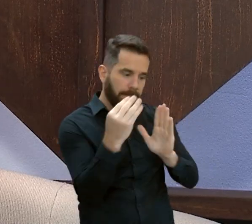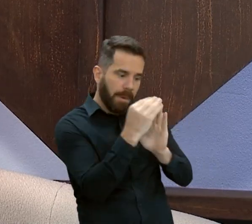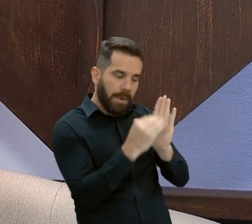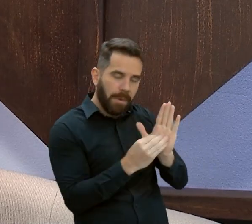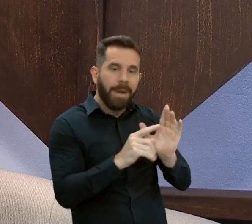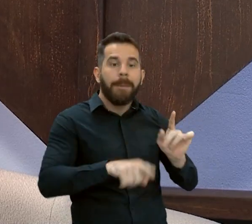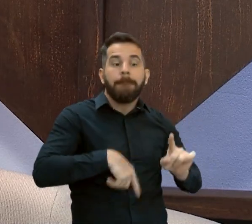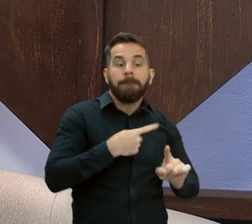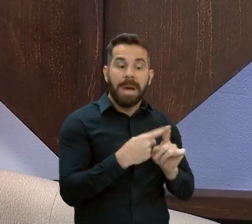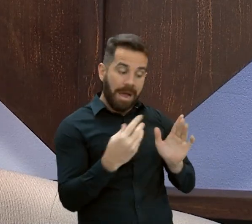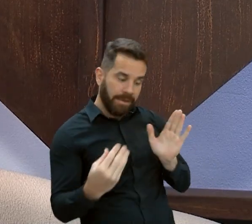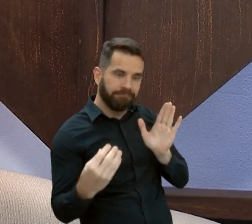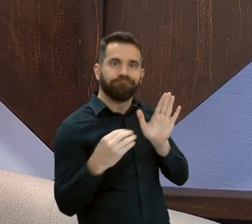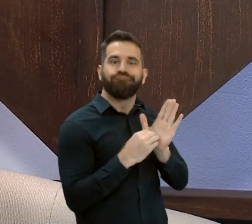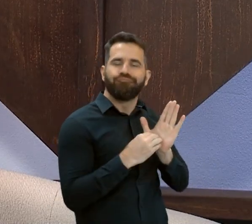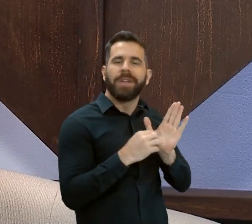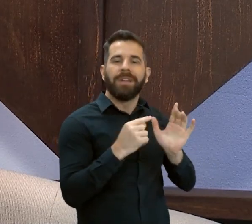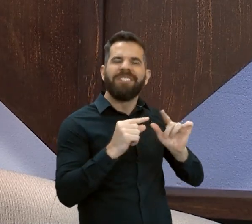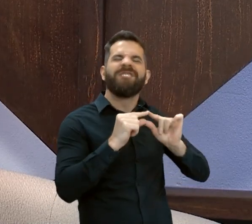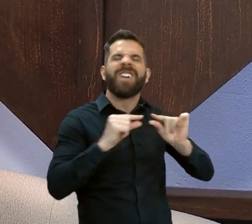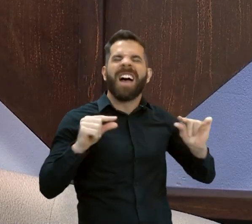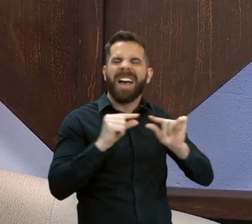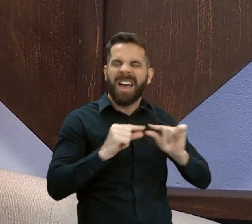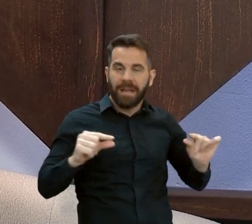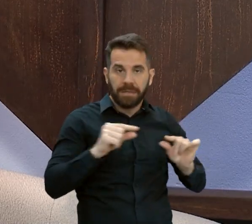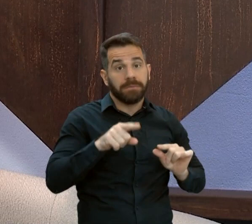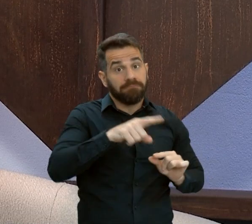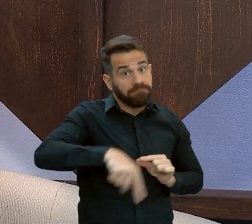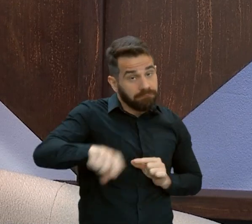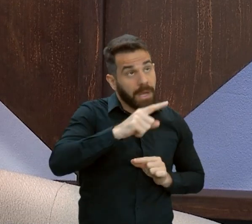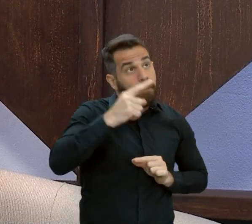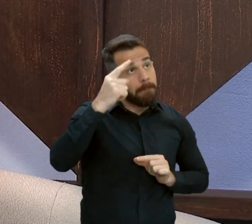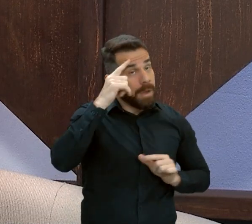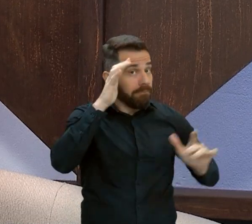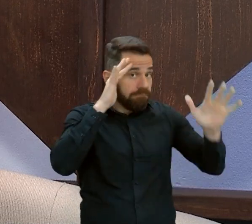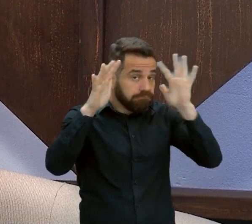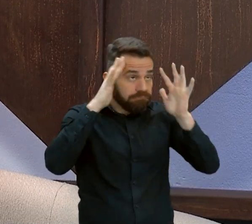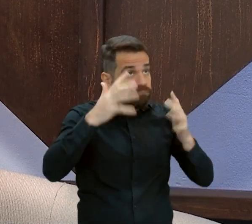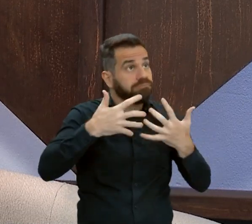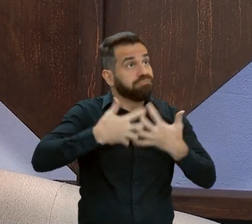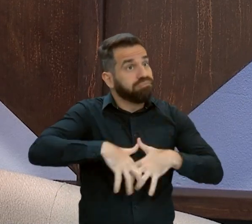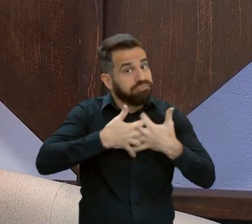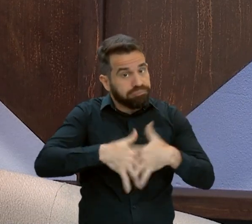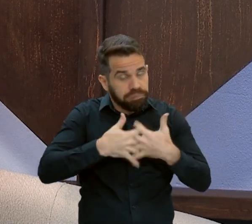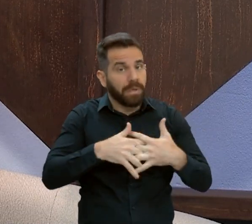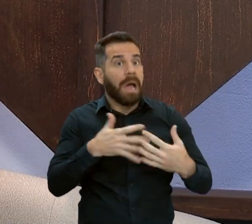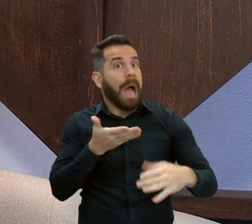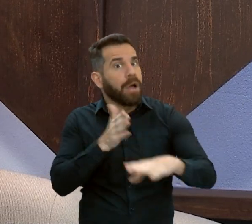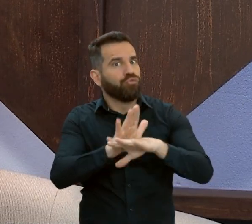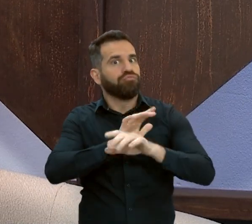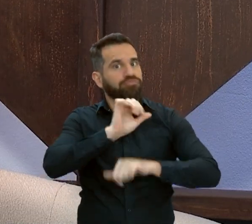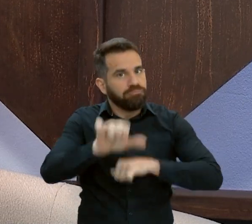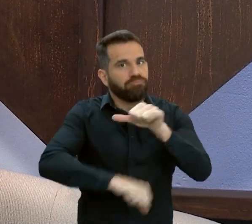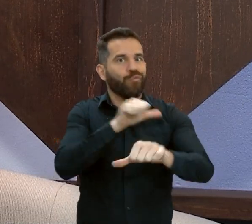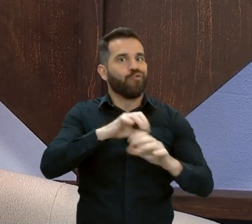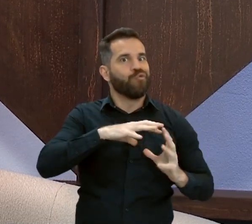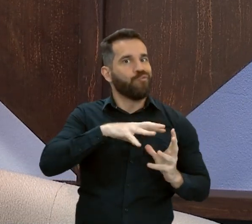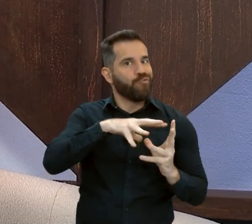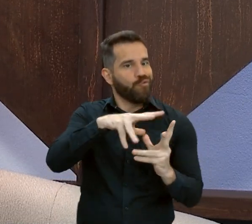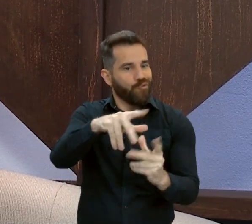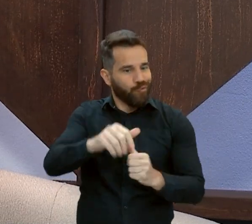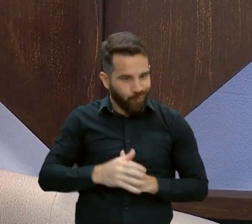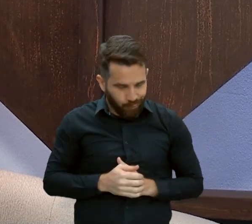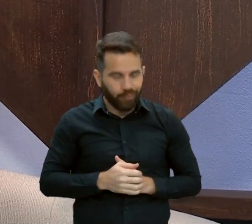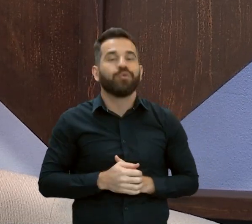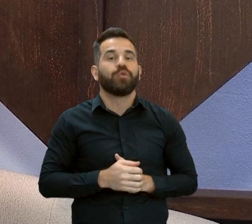leitor para que realmente, né, faça realmente a diferença no mundo, transforme o mundo, né? Aí tem uma invenção mais antiga, né, para ele